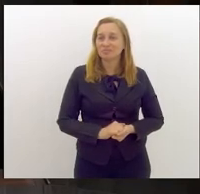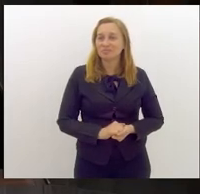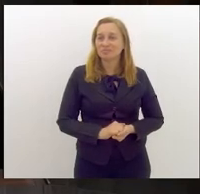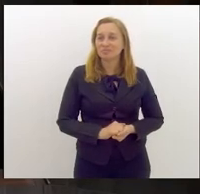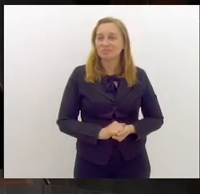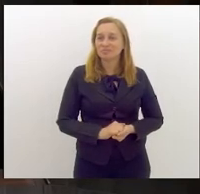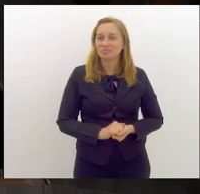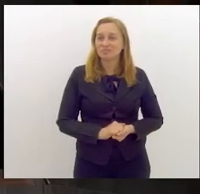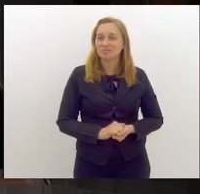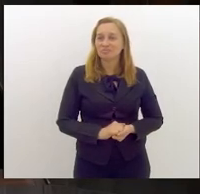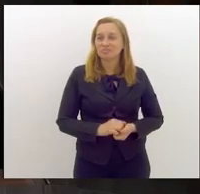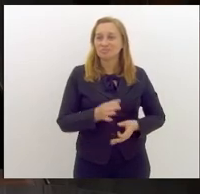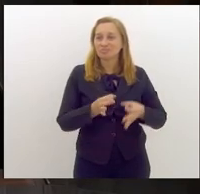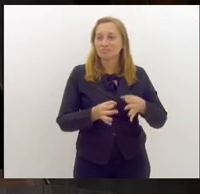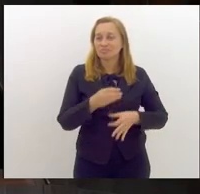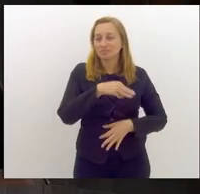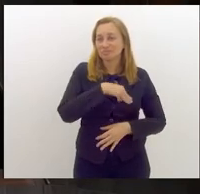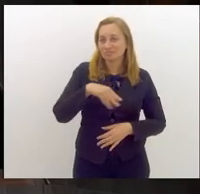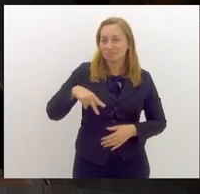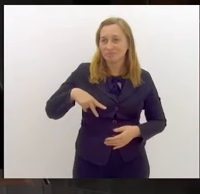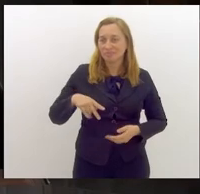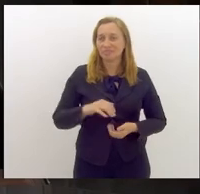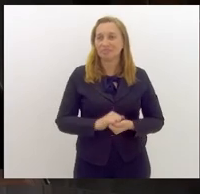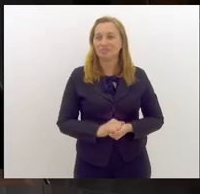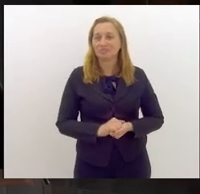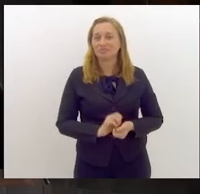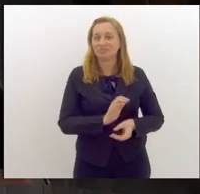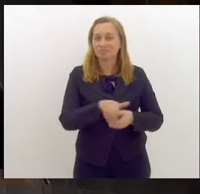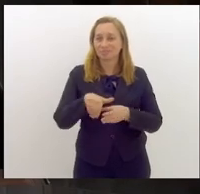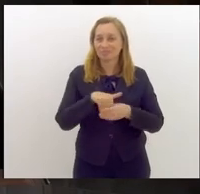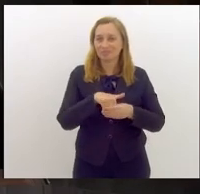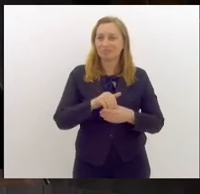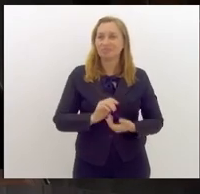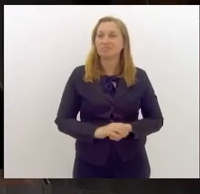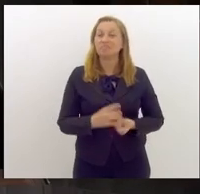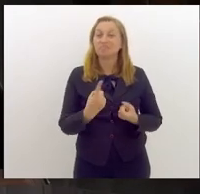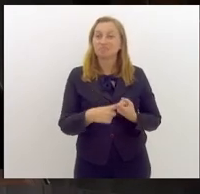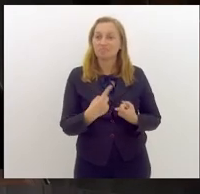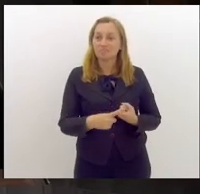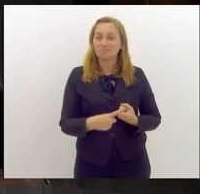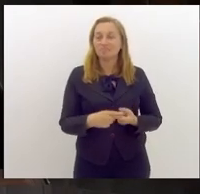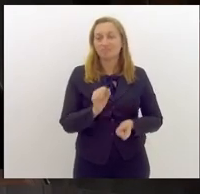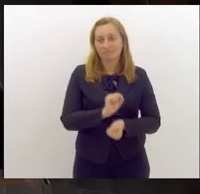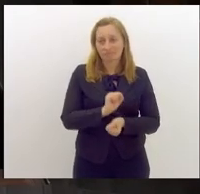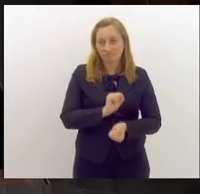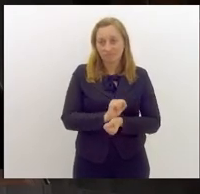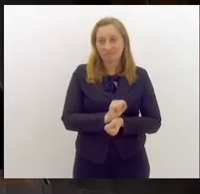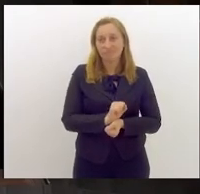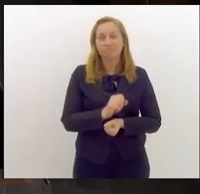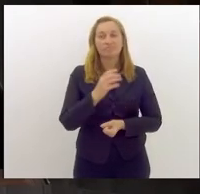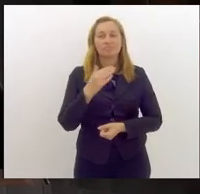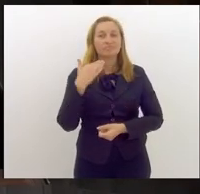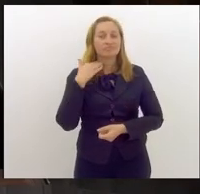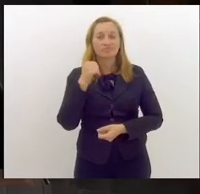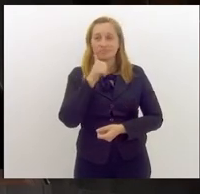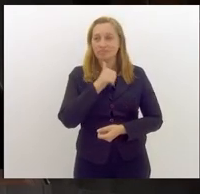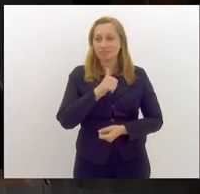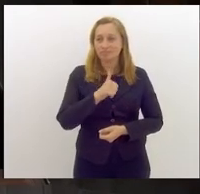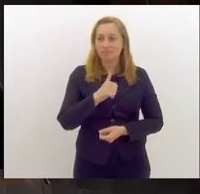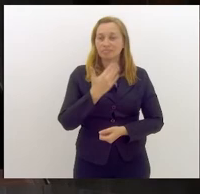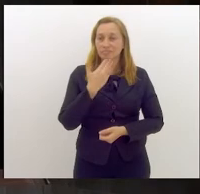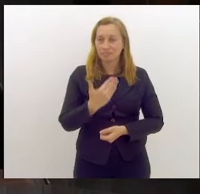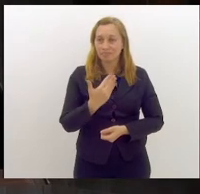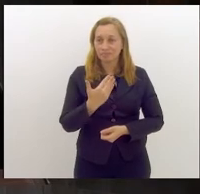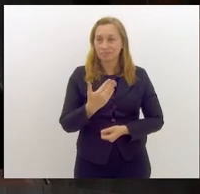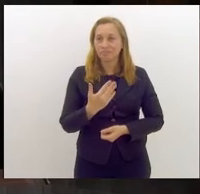justificado pelo MP então não justificava a mesa voltar porque tinha que esperar a juíza que pediu a